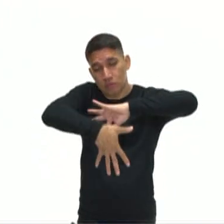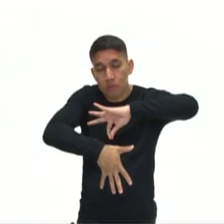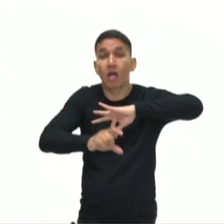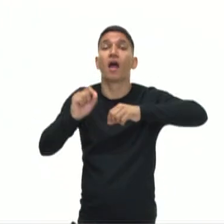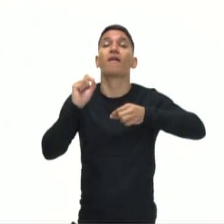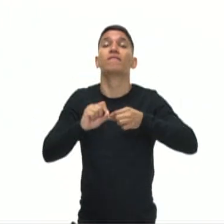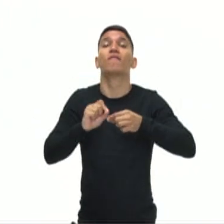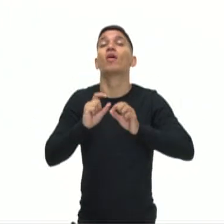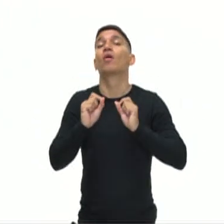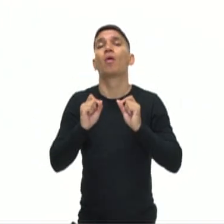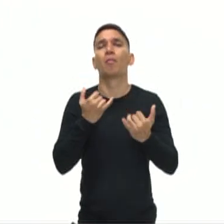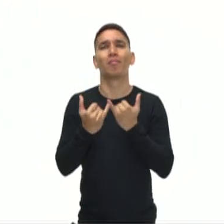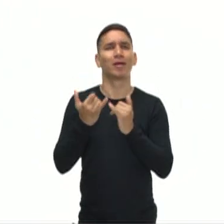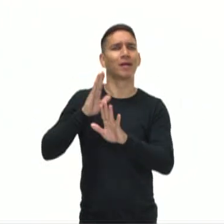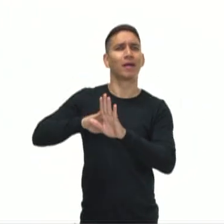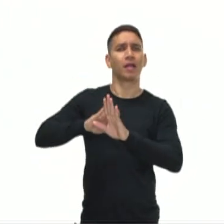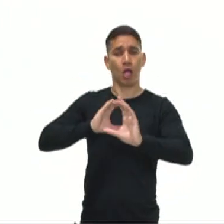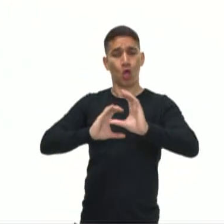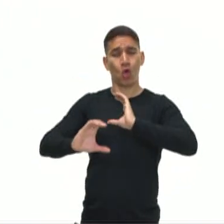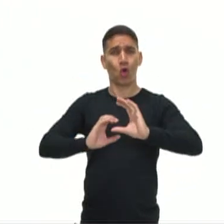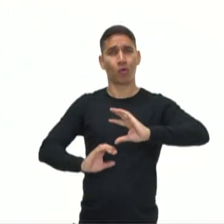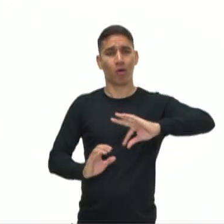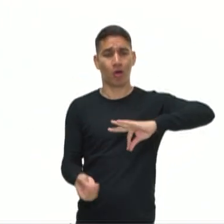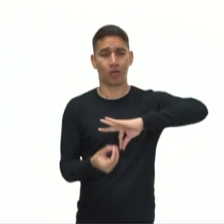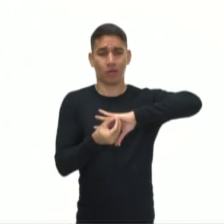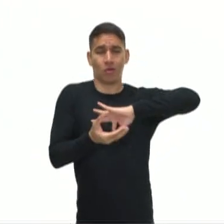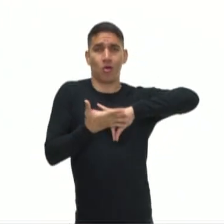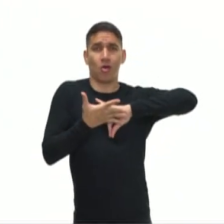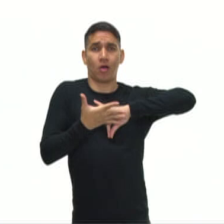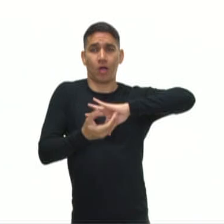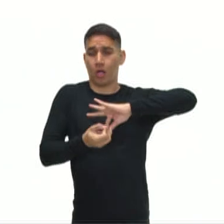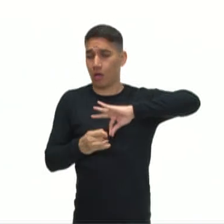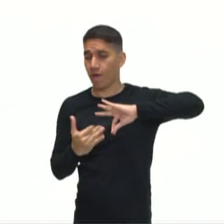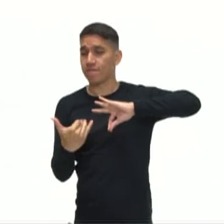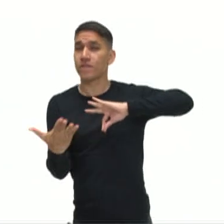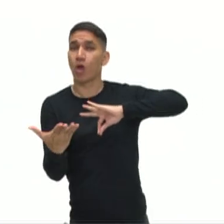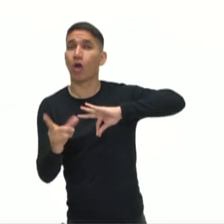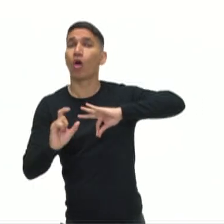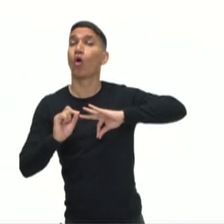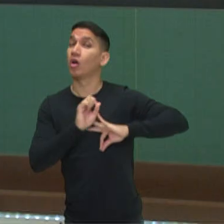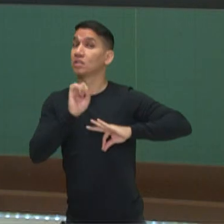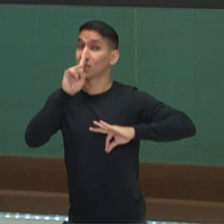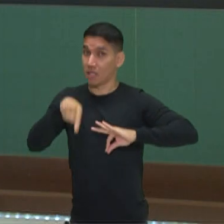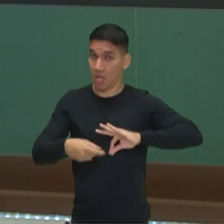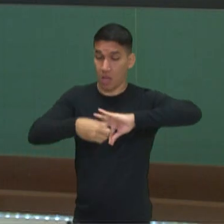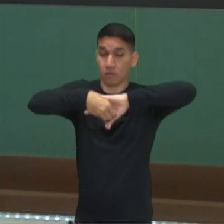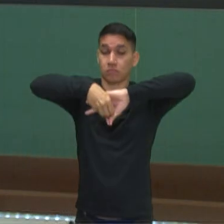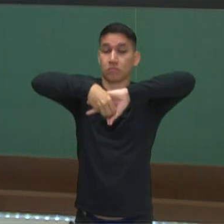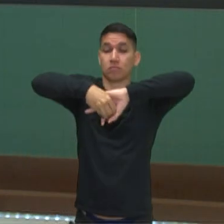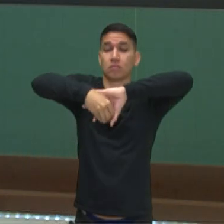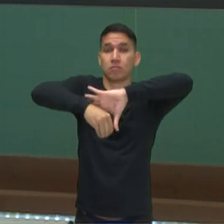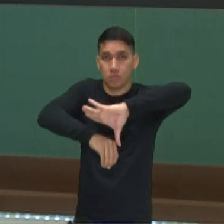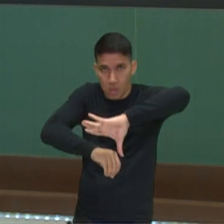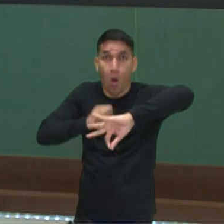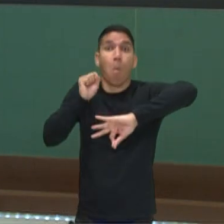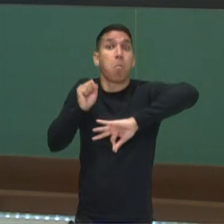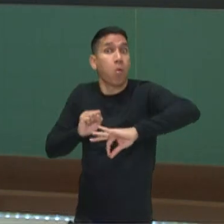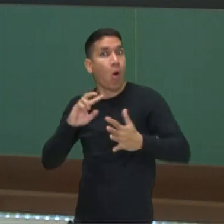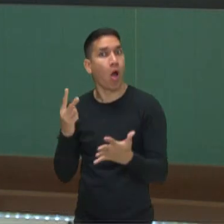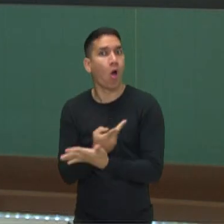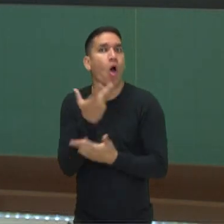a comunicação do útero com o meio externo. Então, se for um parto, né, que possa